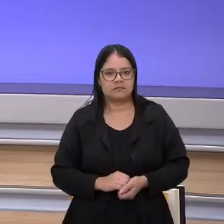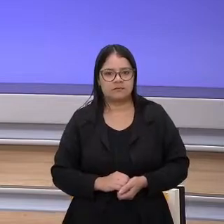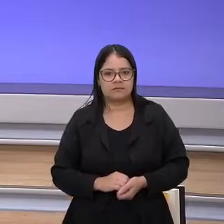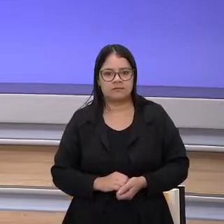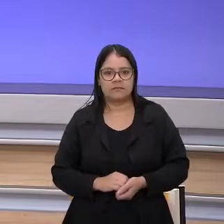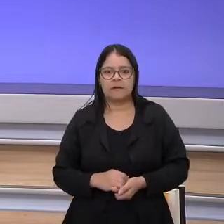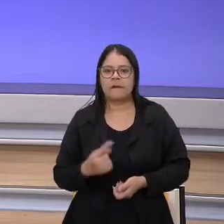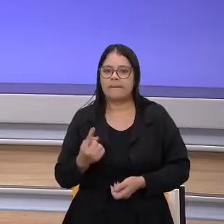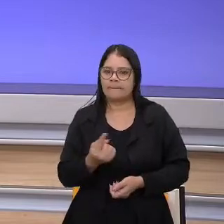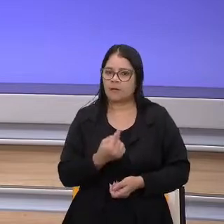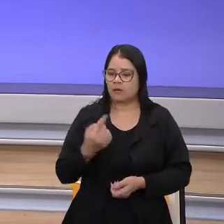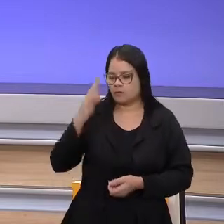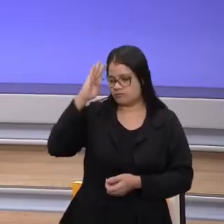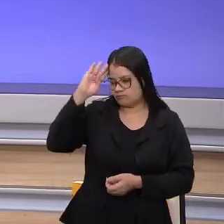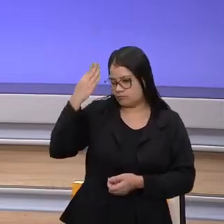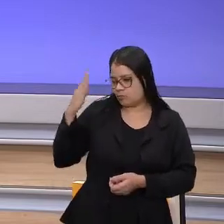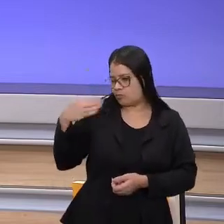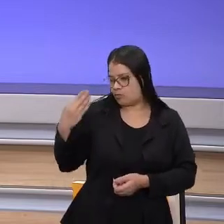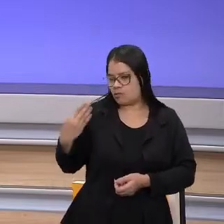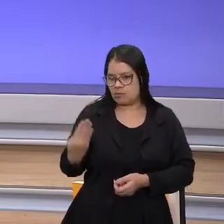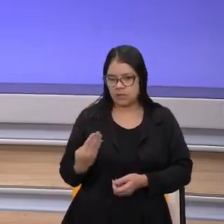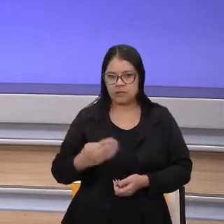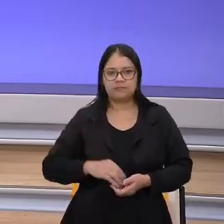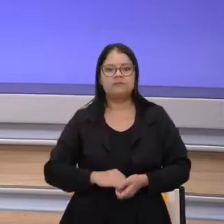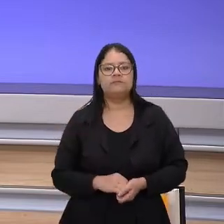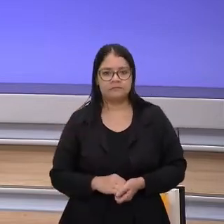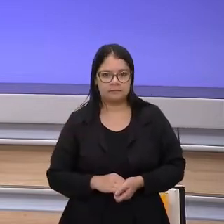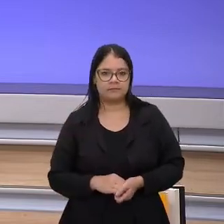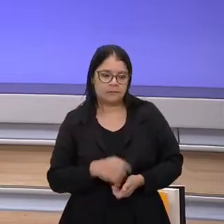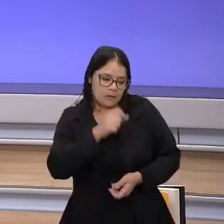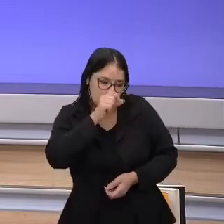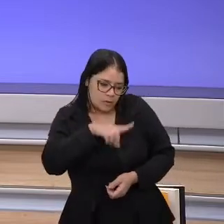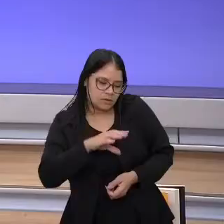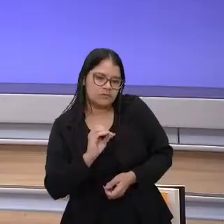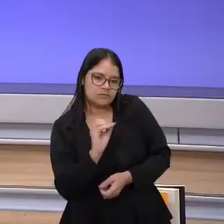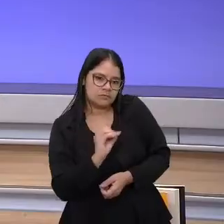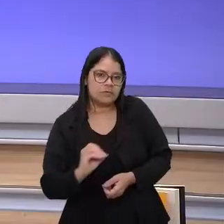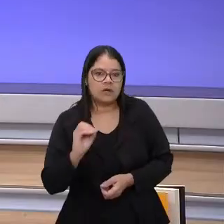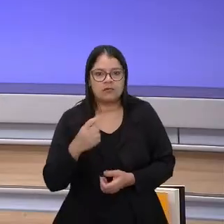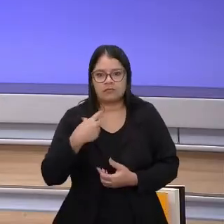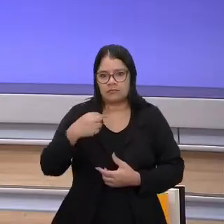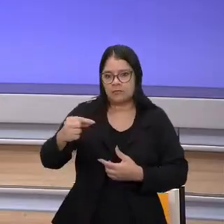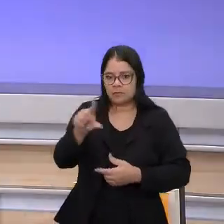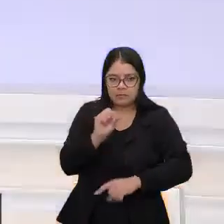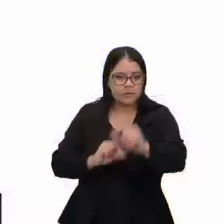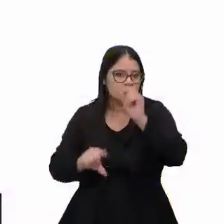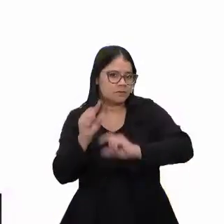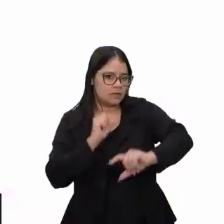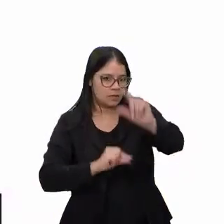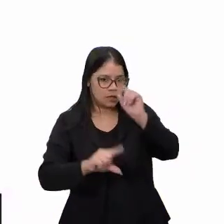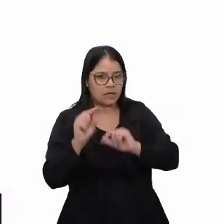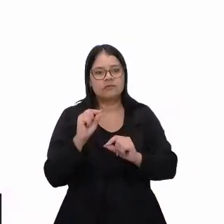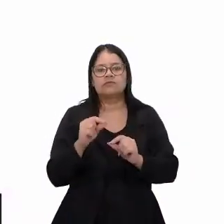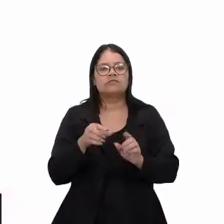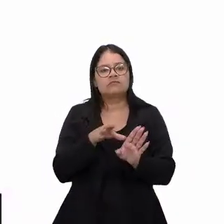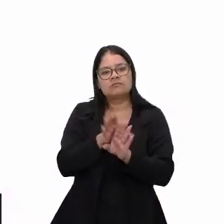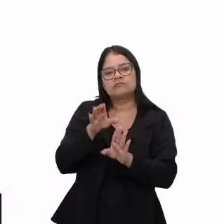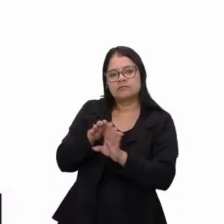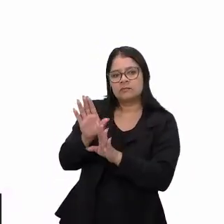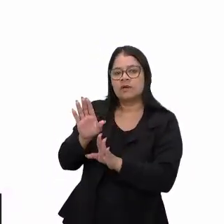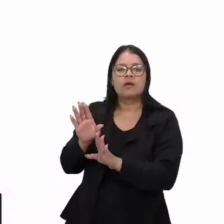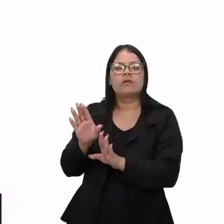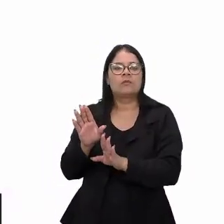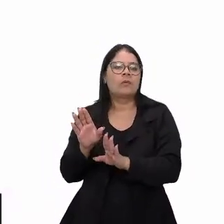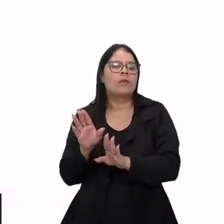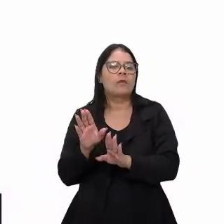Isso, para nós, é uma grande honra, né, do Instituto Lixo Zero. Nós fomos eleitos conselheiros no Conselho Municipal